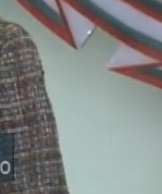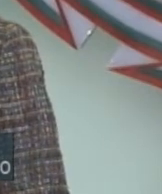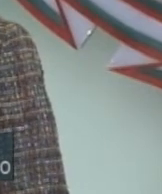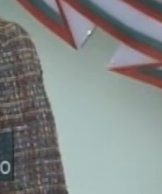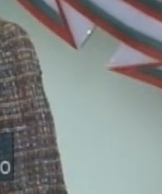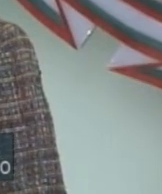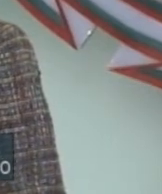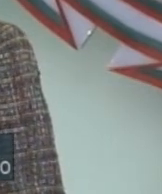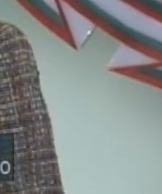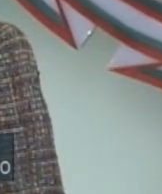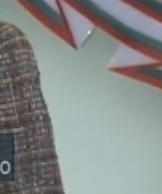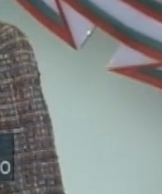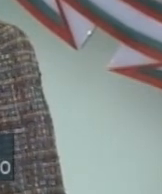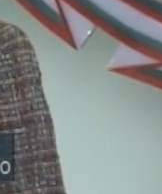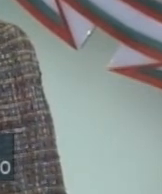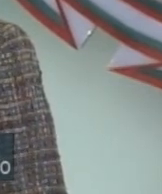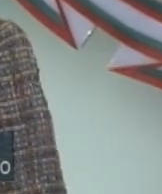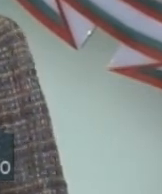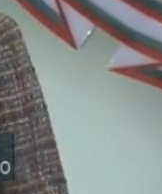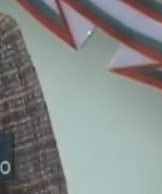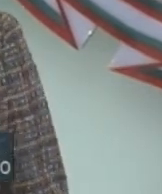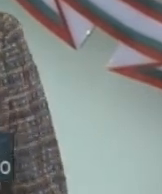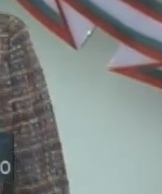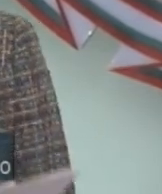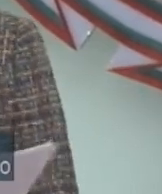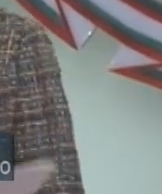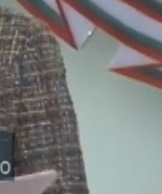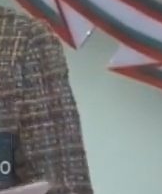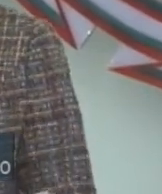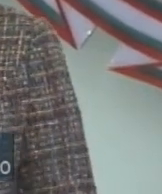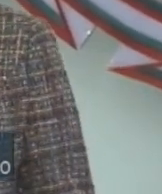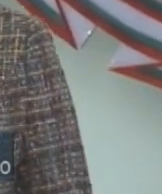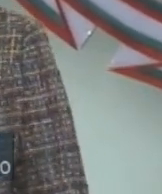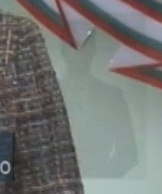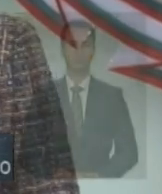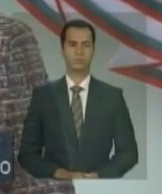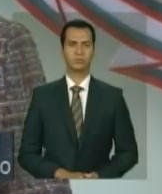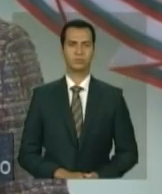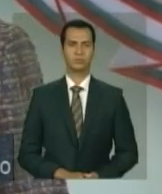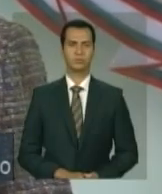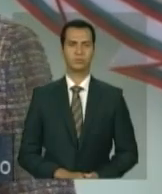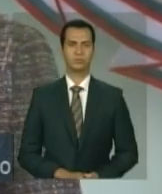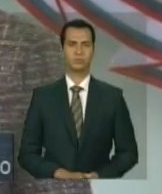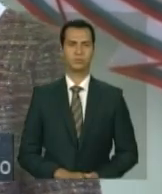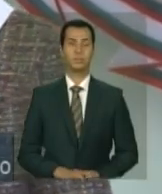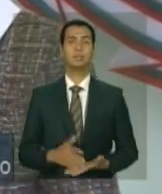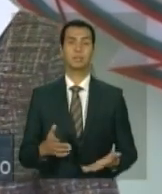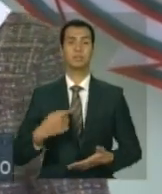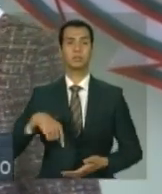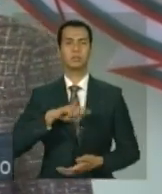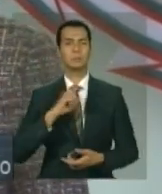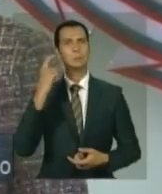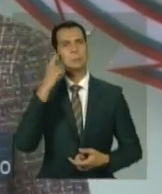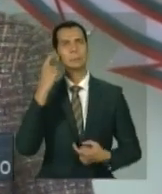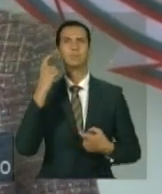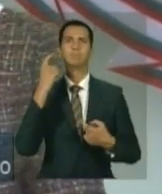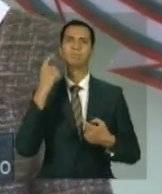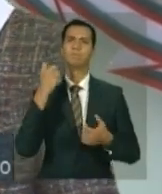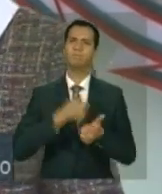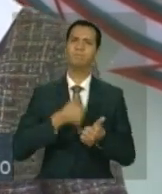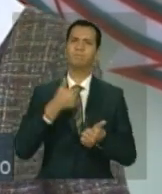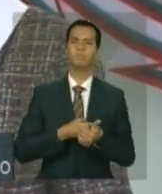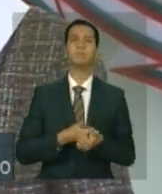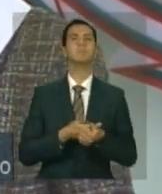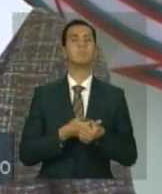Essa preocupação estará presente em todas as